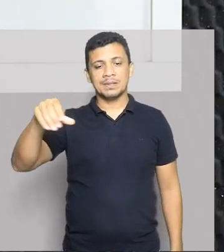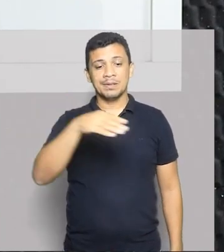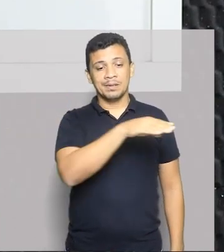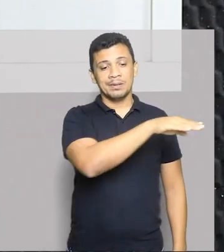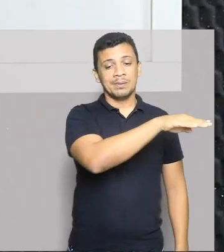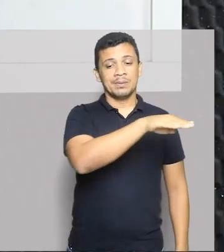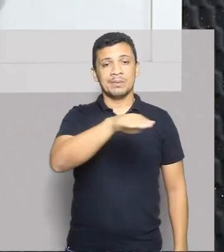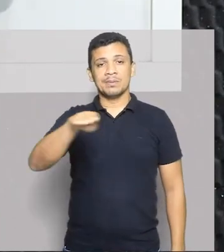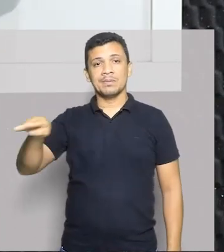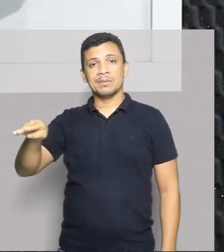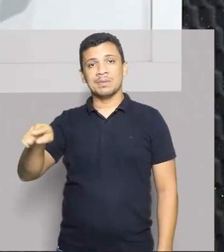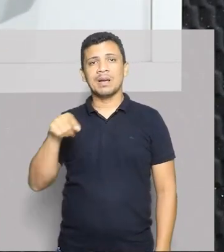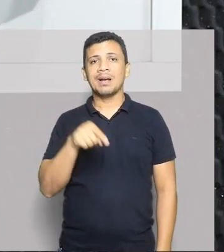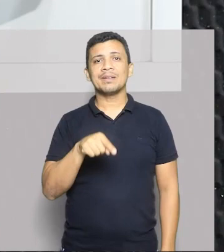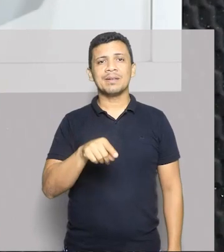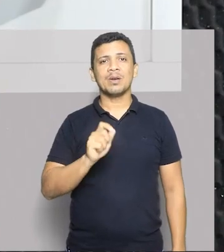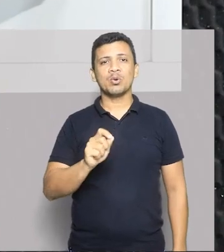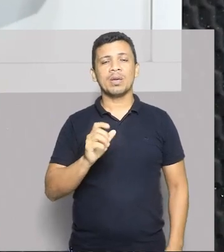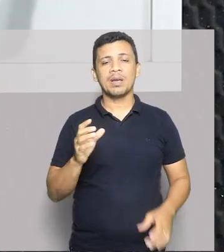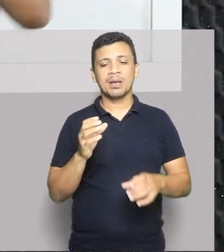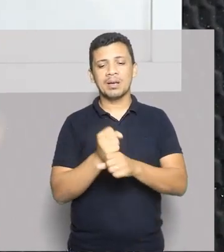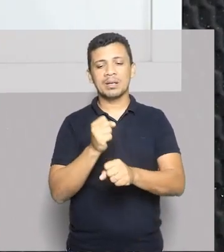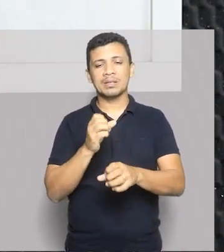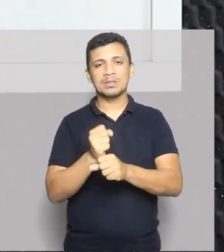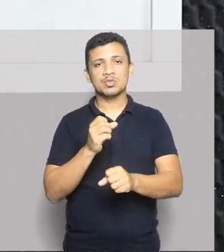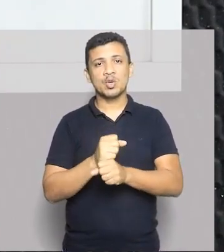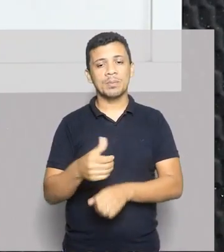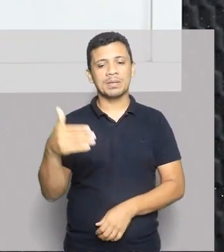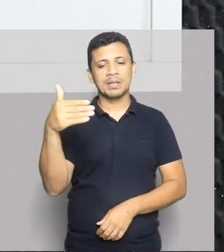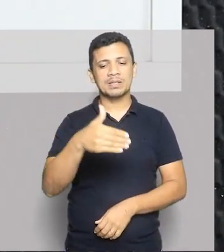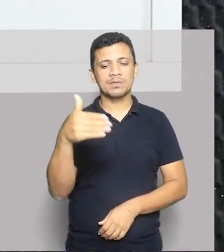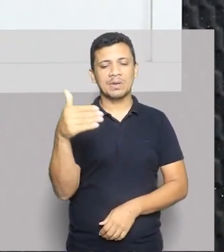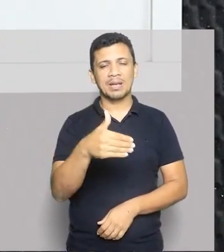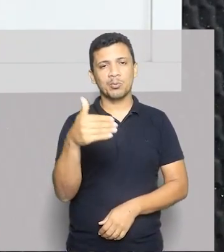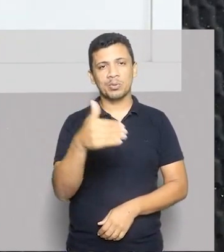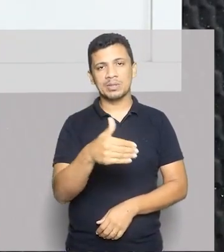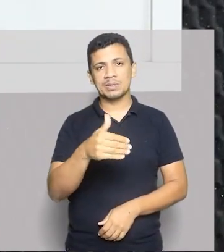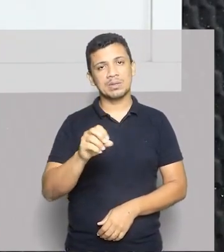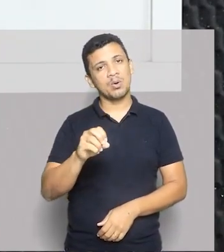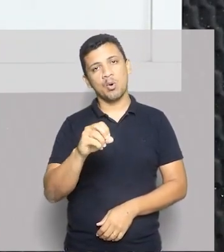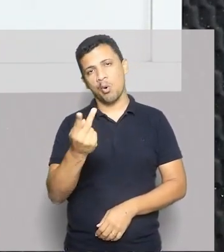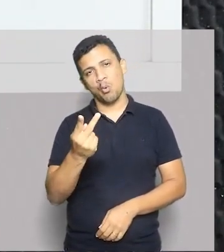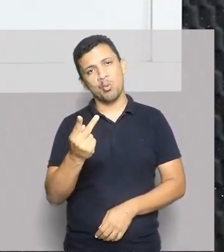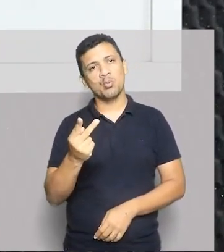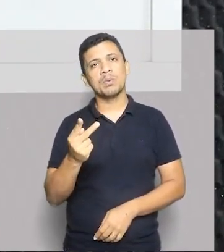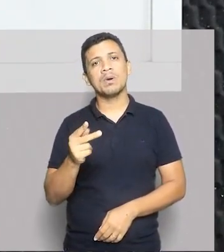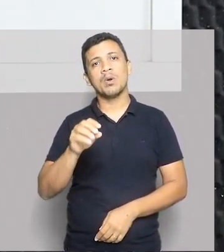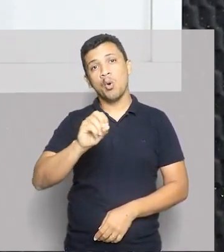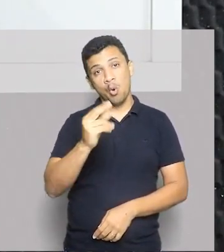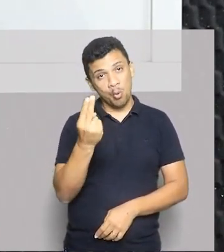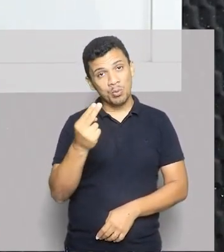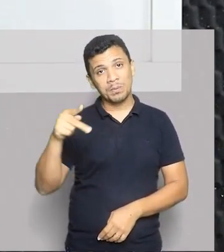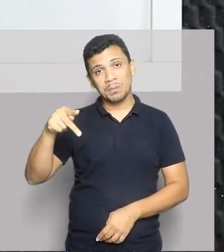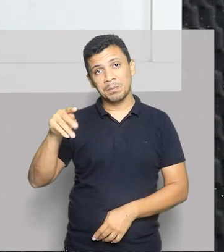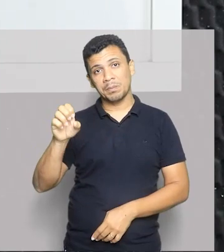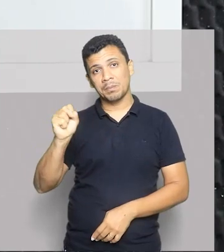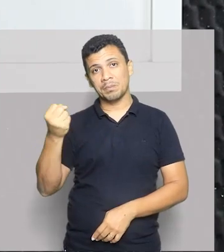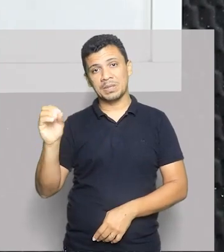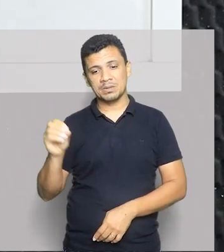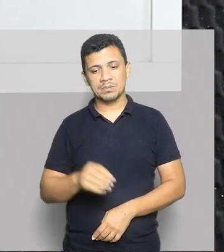E aqui você vai fazer a soma das frequências ou a soma dos pesos. Ou seja, somar o